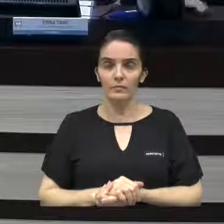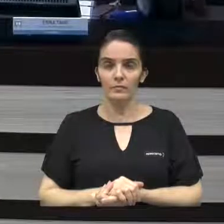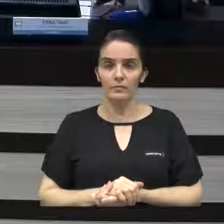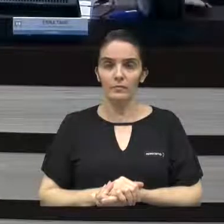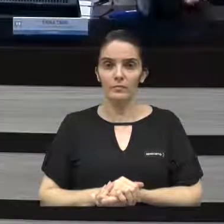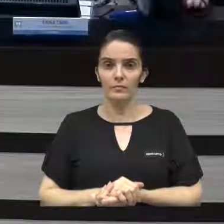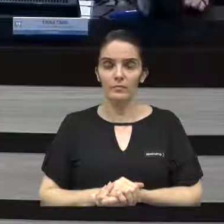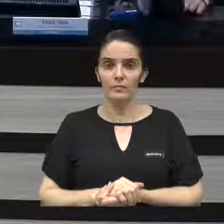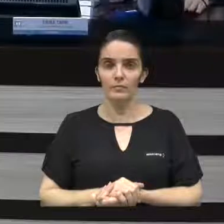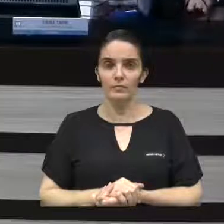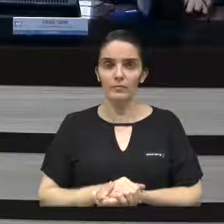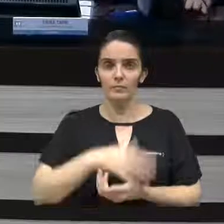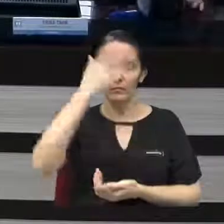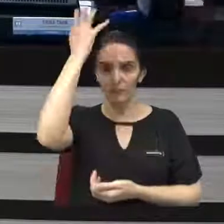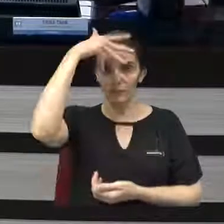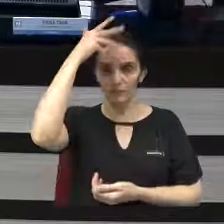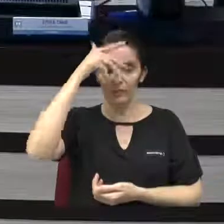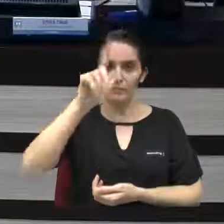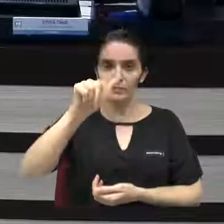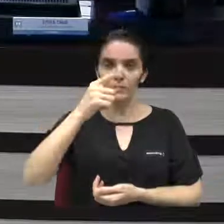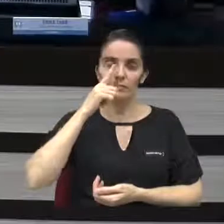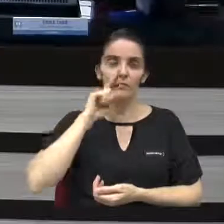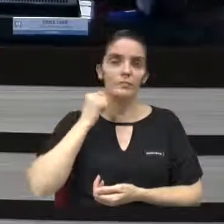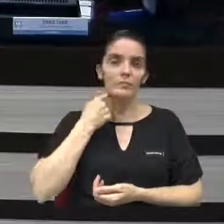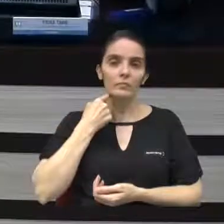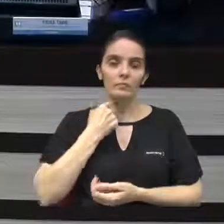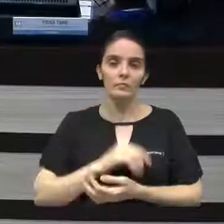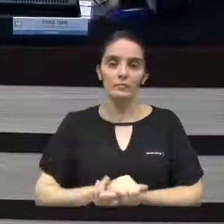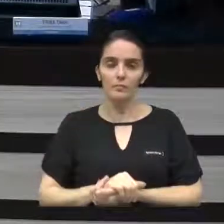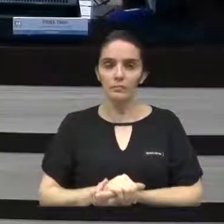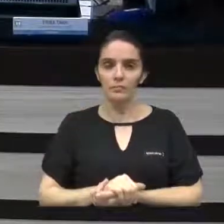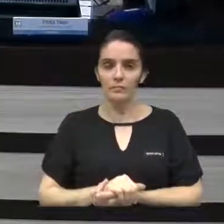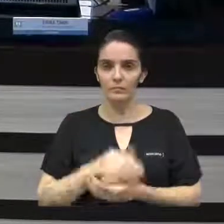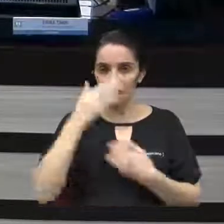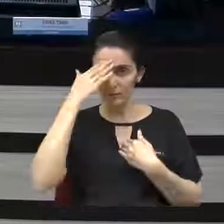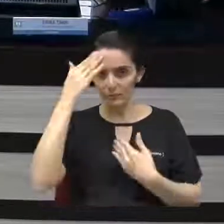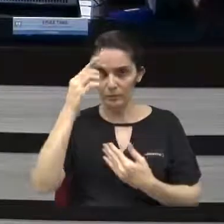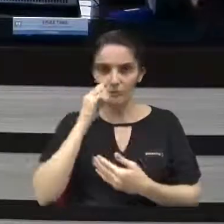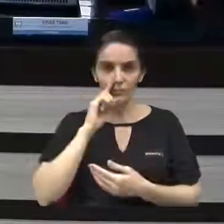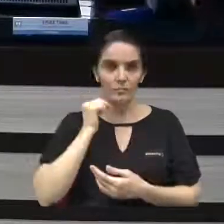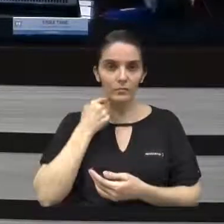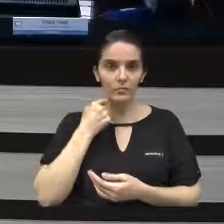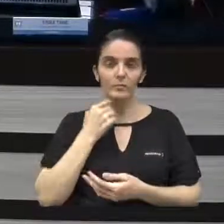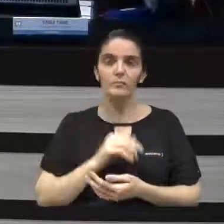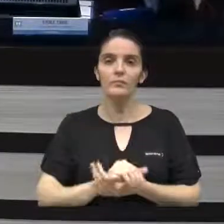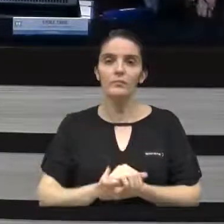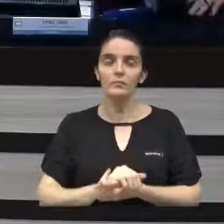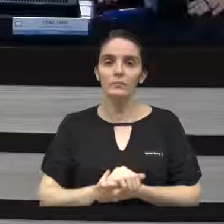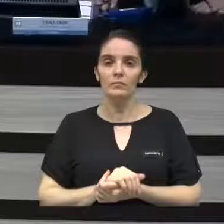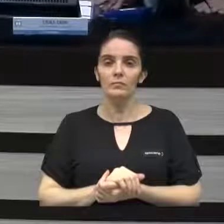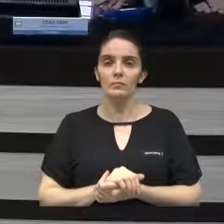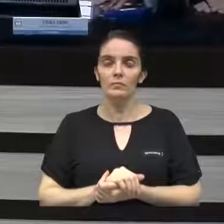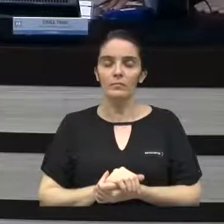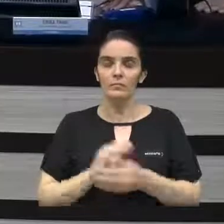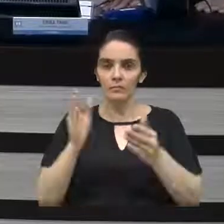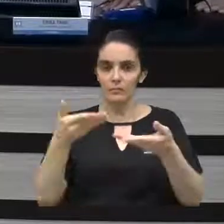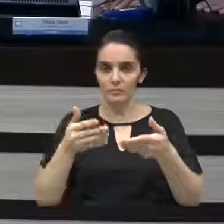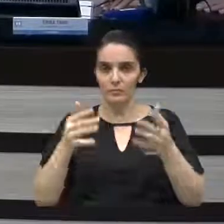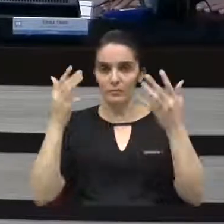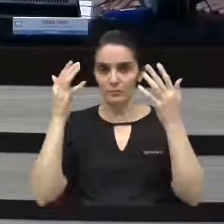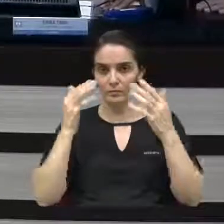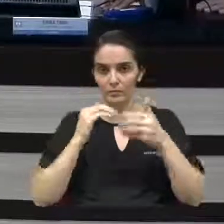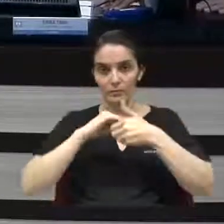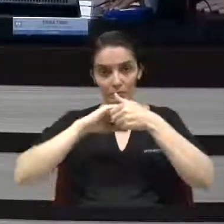favor. Érica, depois Newton Santos. Muito obrigada, vereador Newton. Bom, me levanto para parabenizar